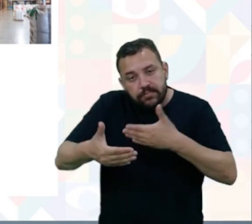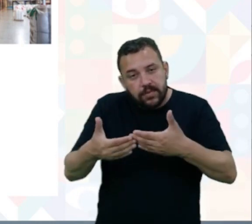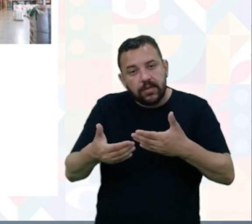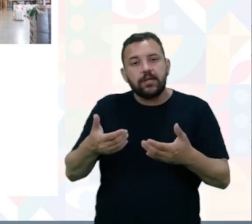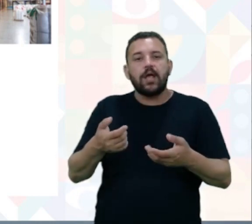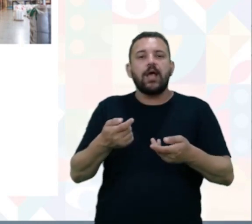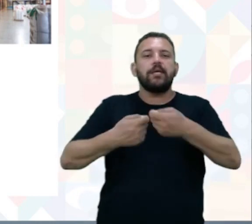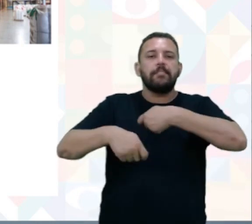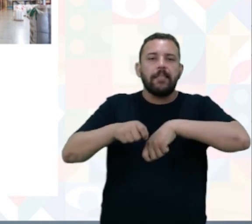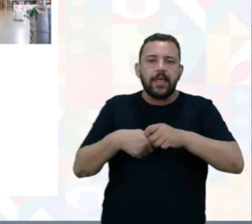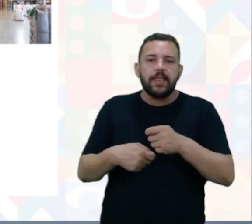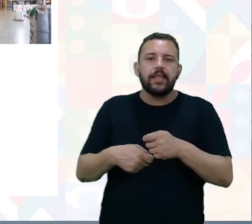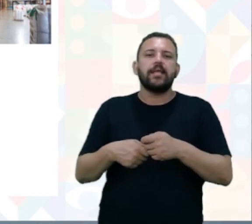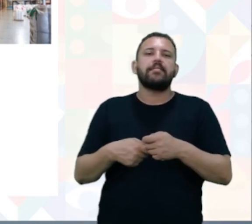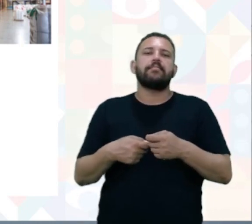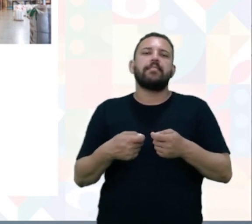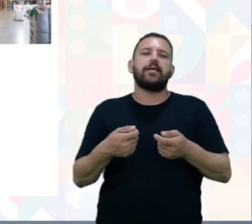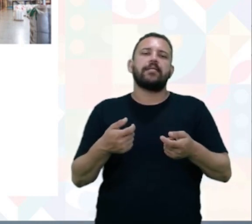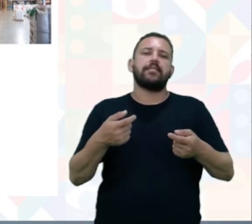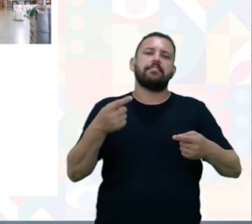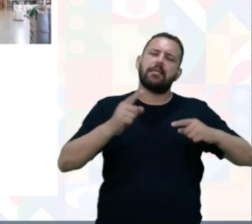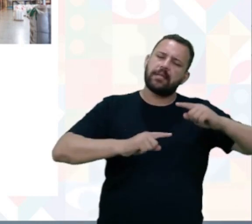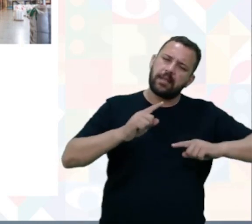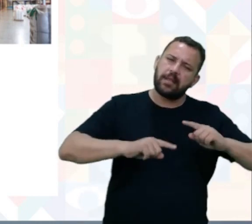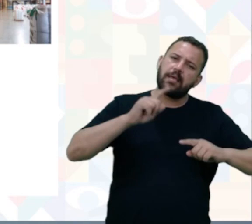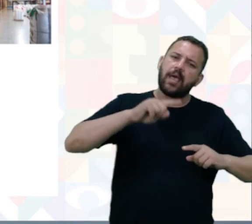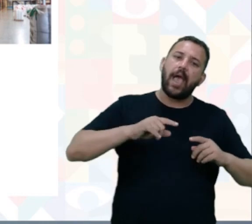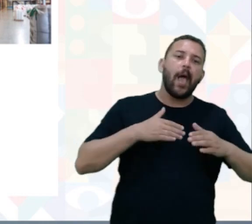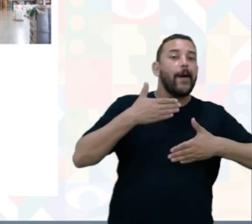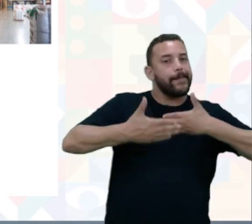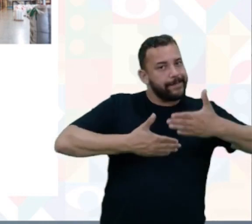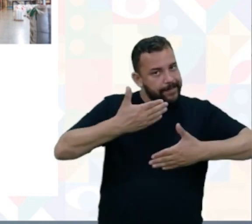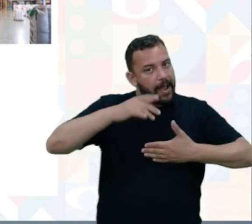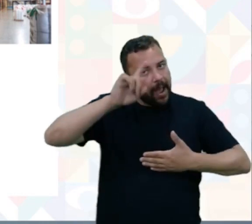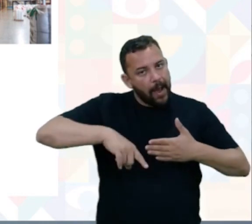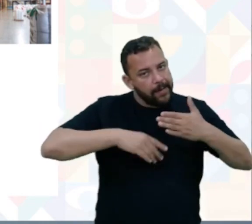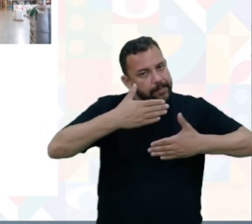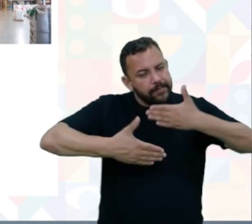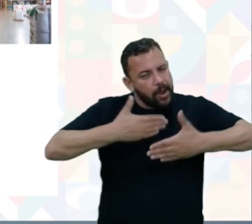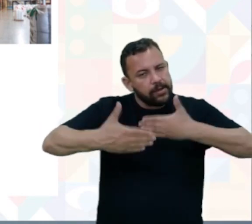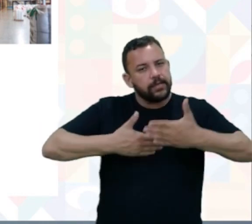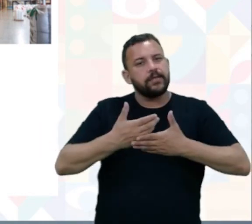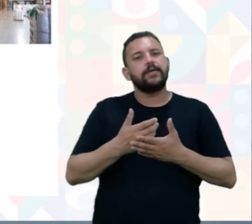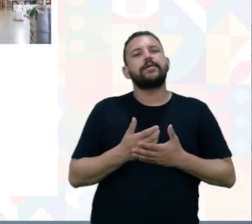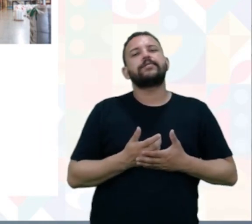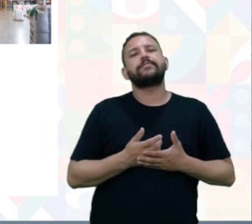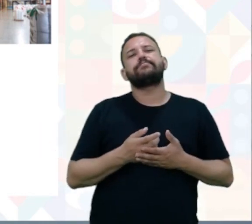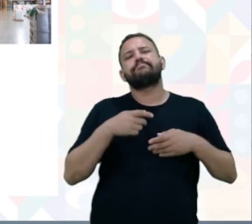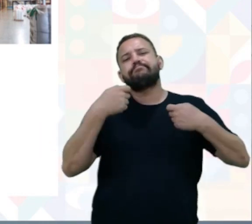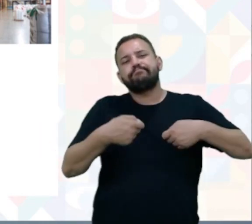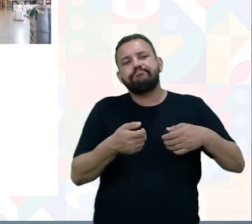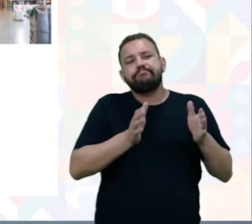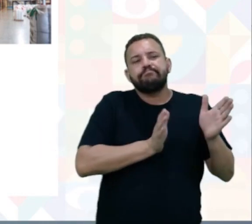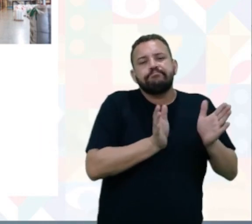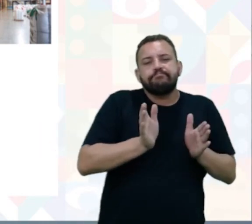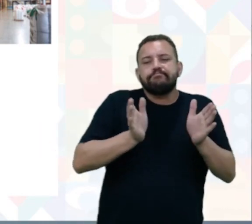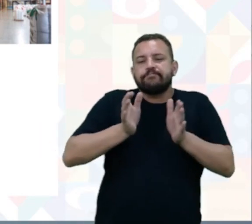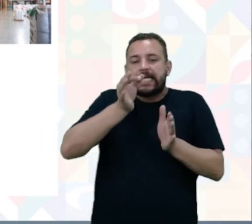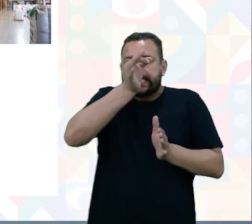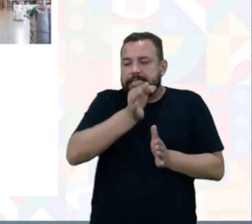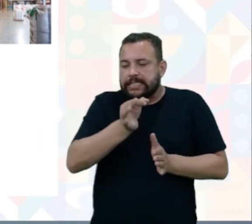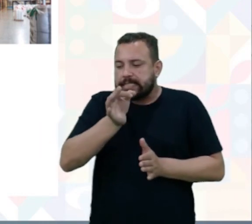A administração de materiais, ela é um processo e, como tal, possui etapas